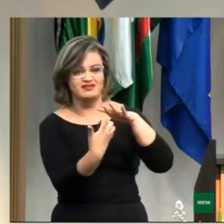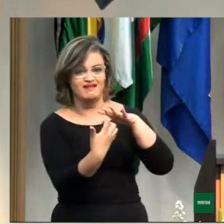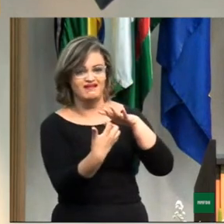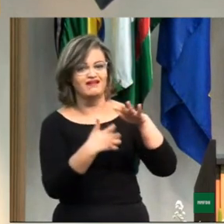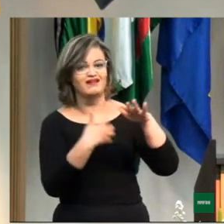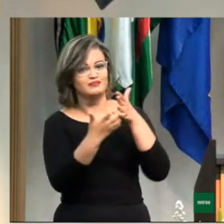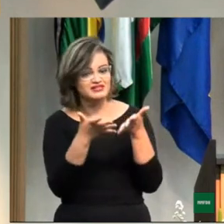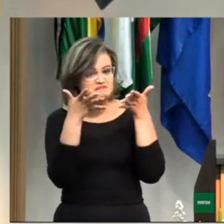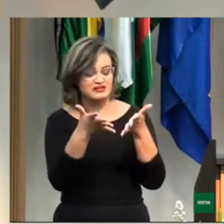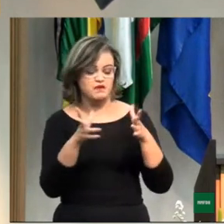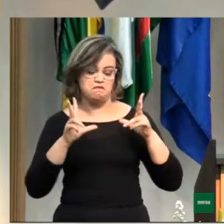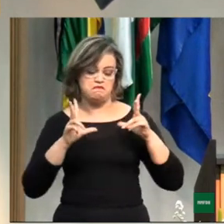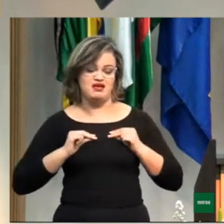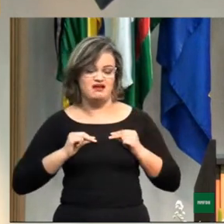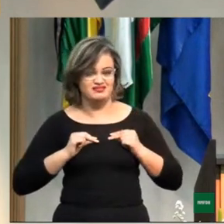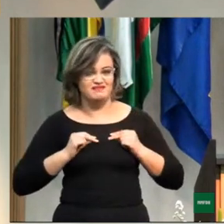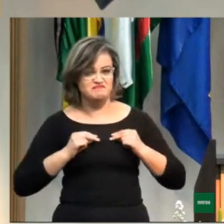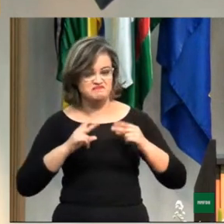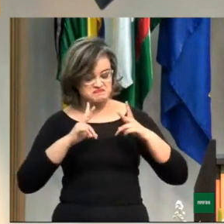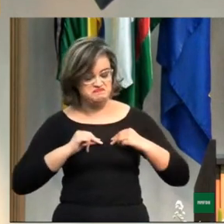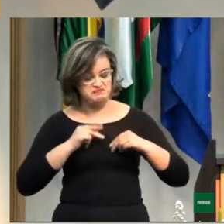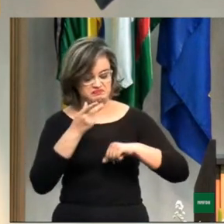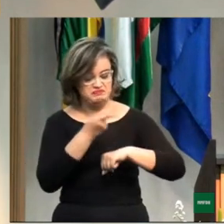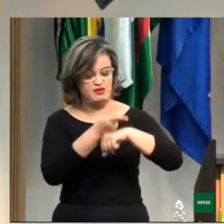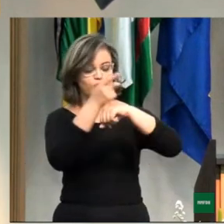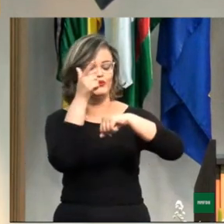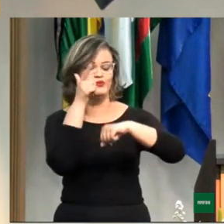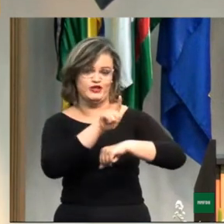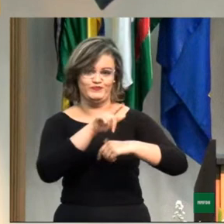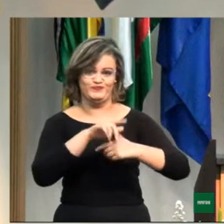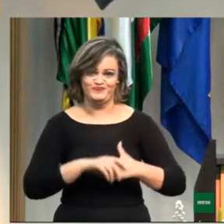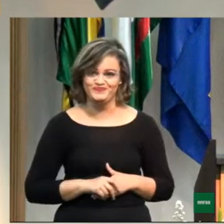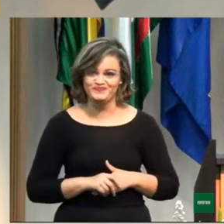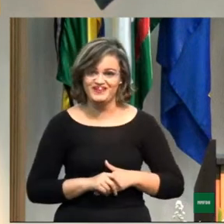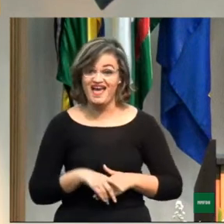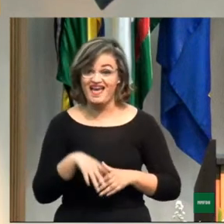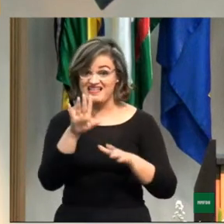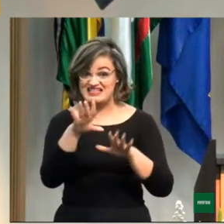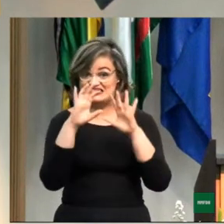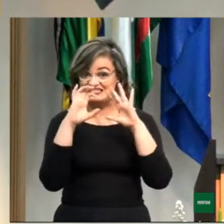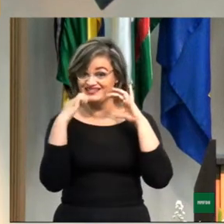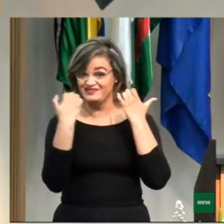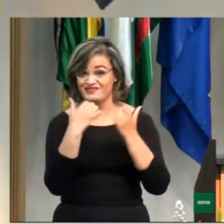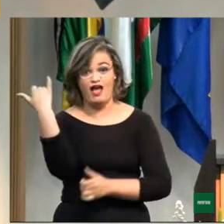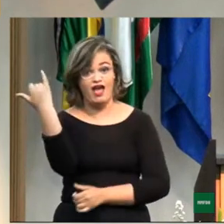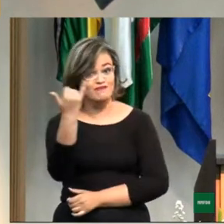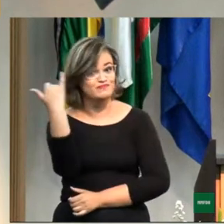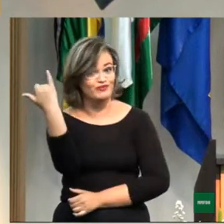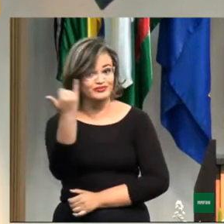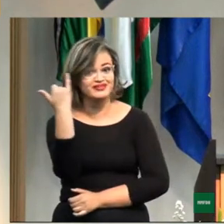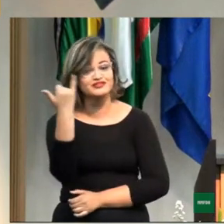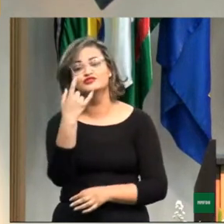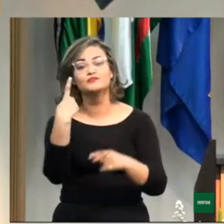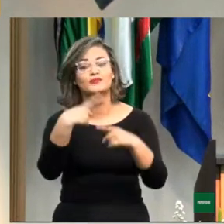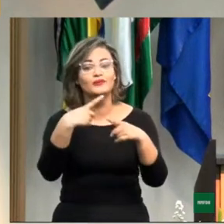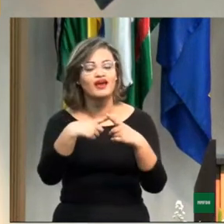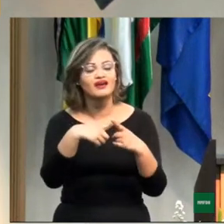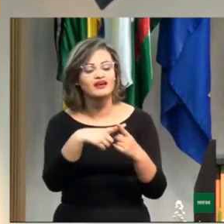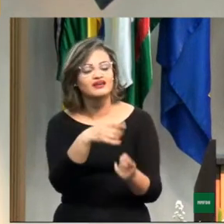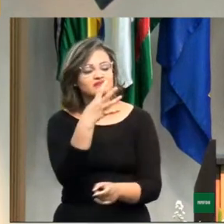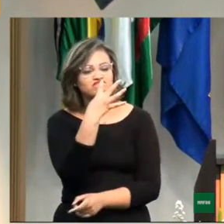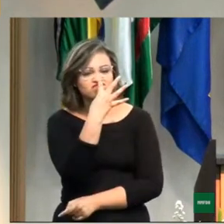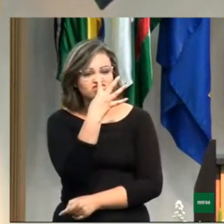merecer essa premiação. Esse é um evento muito importante, porque nós estamos aqui assistindo